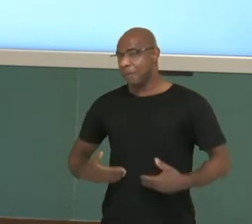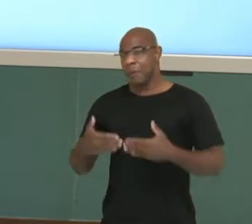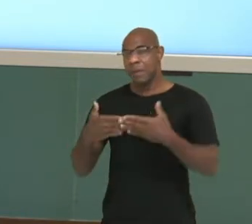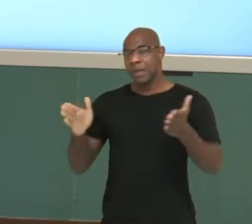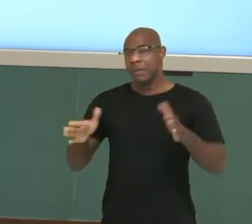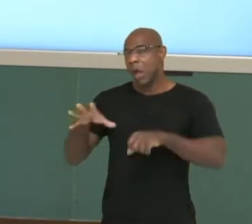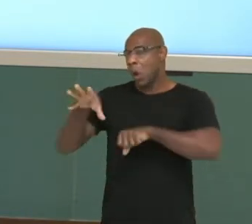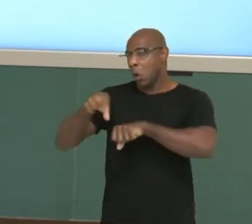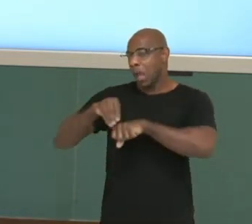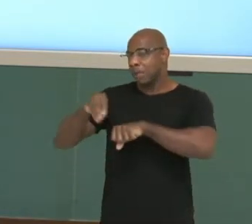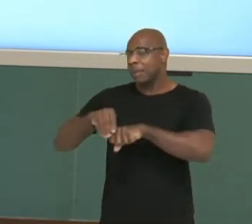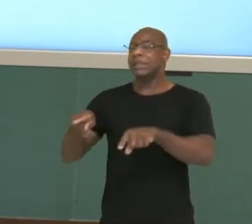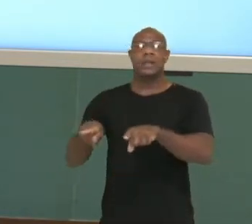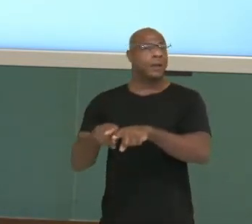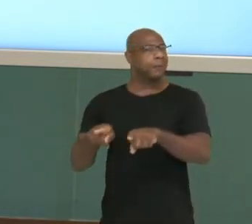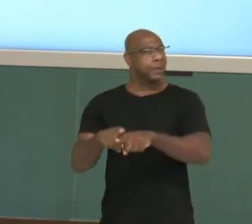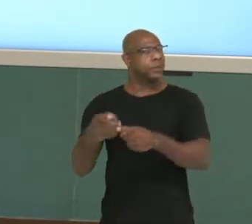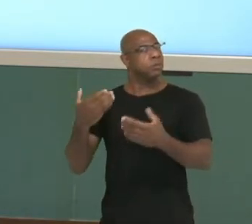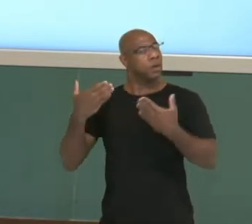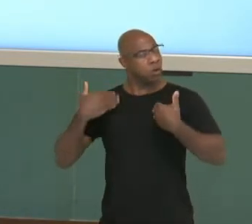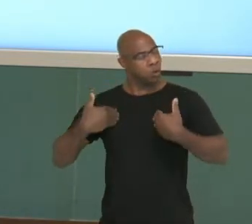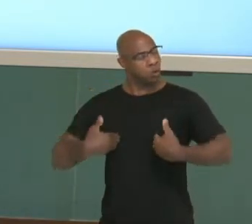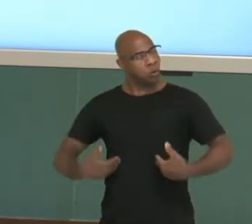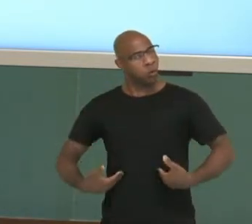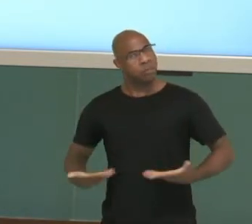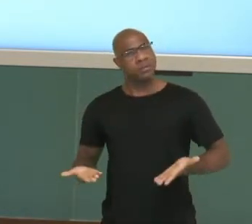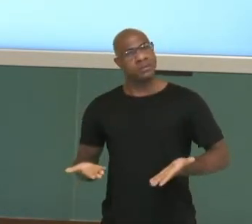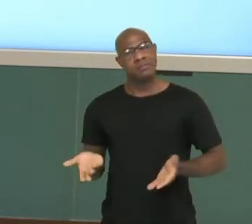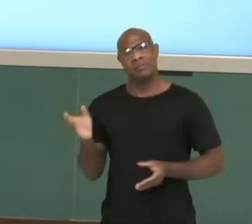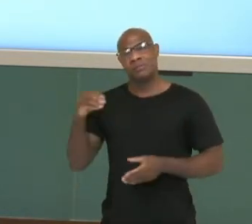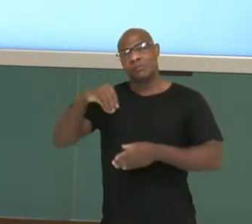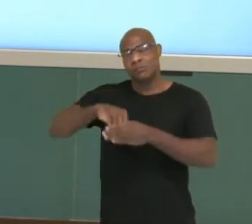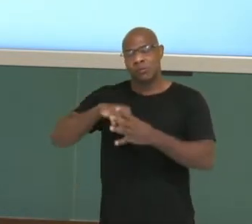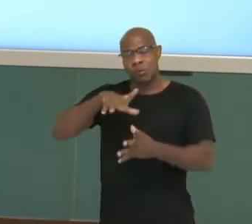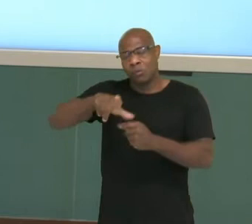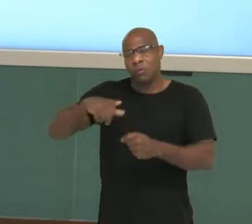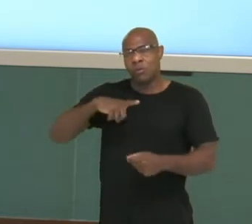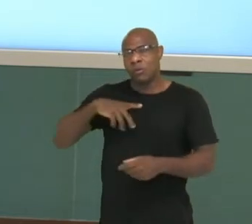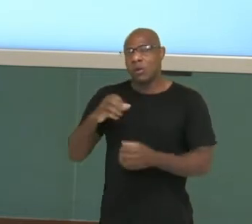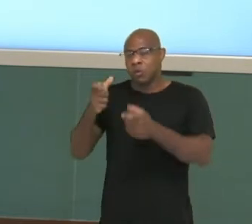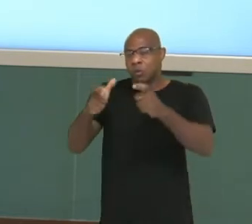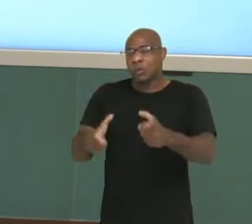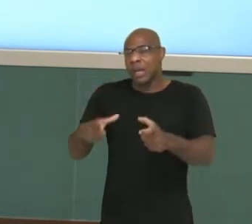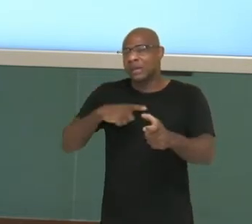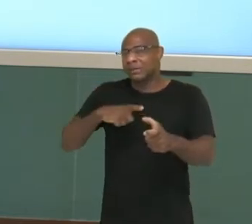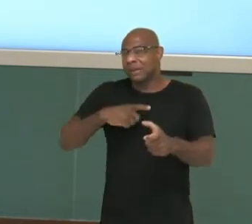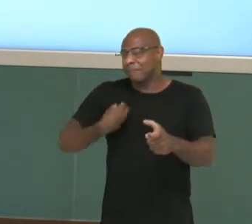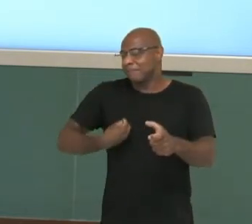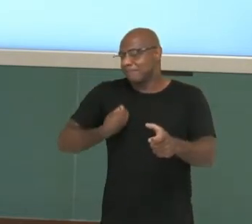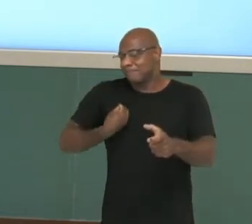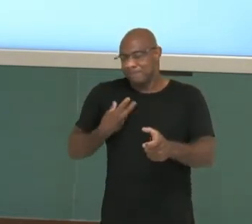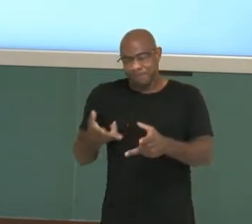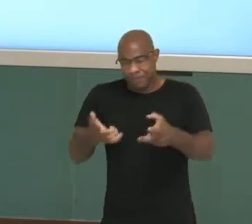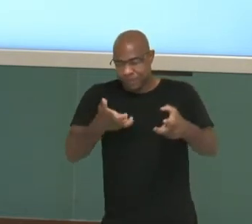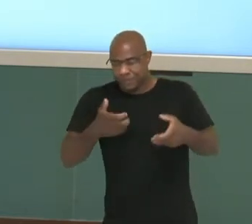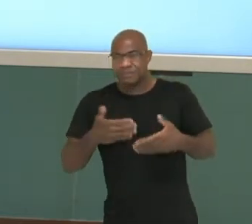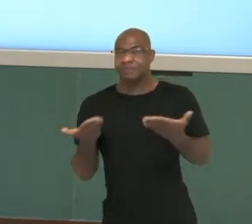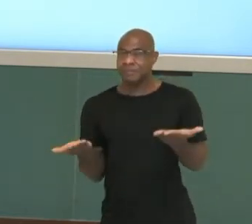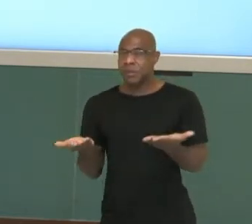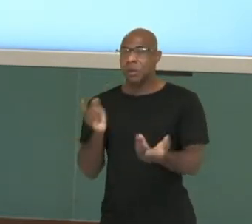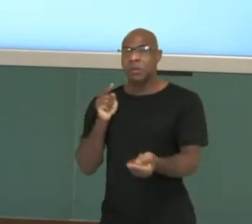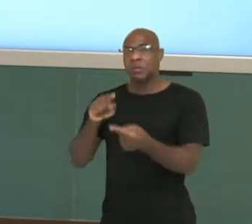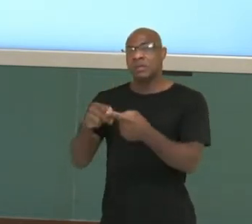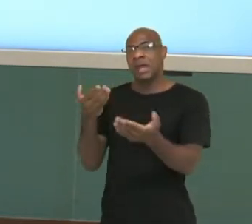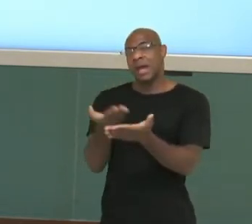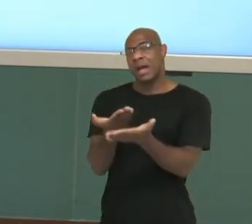meu conhecimento do meu corpo, né? No mundo em que eu estou inserido, no ambiente que eu estou inserido. Então, o objetivo